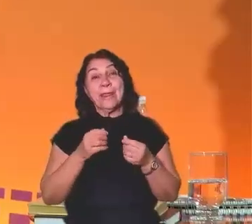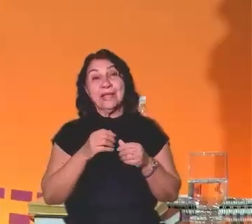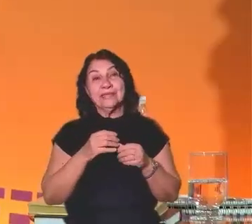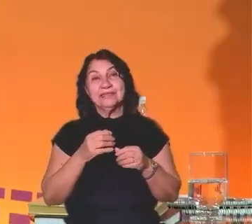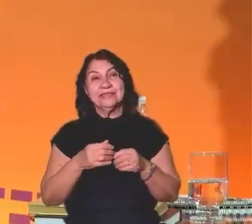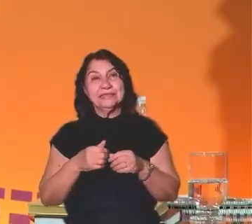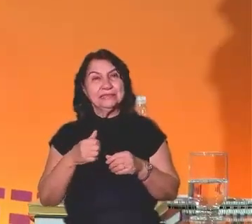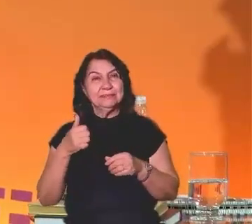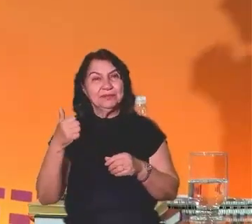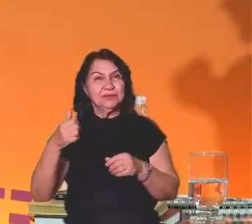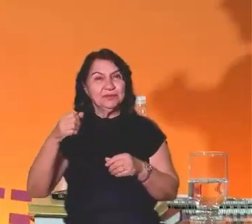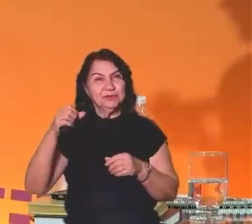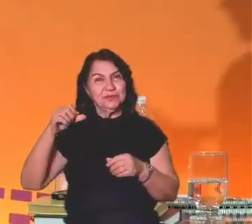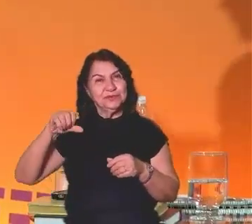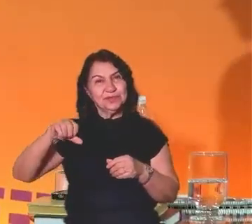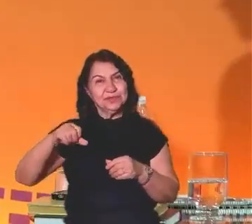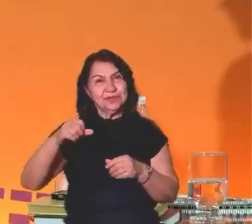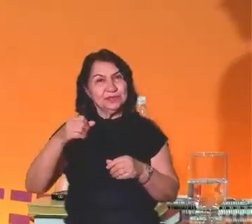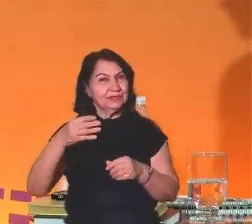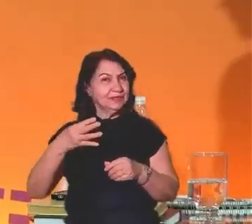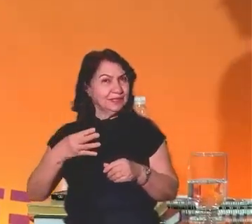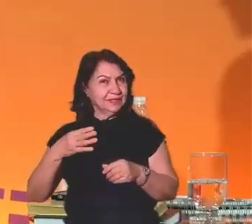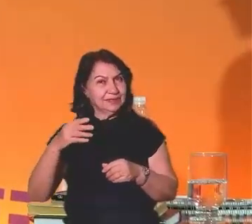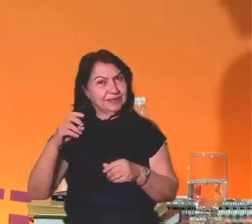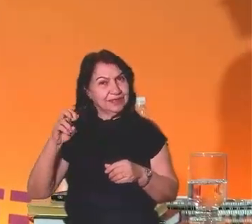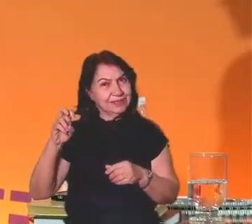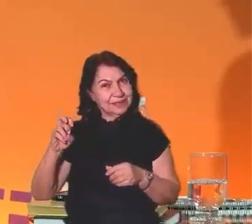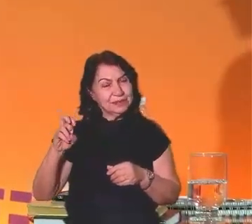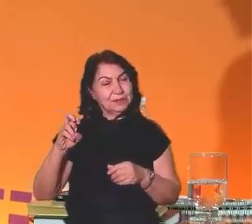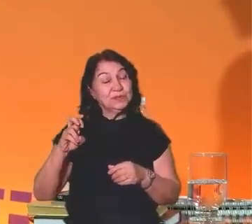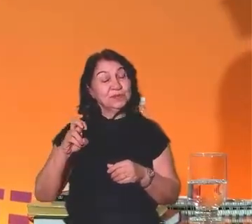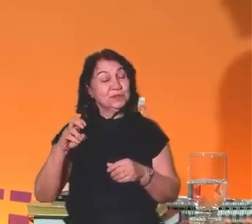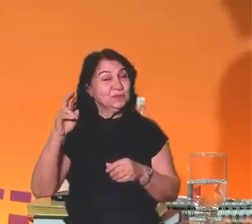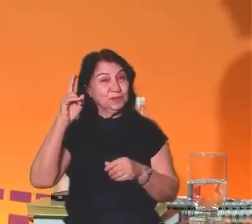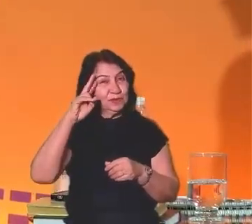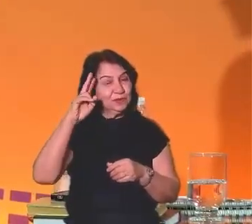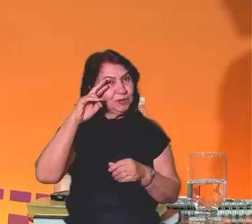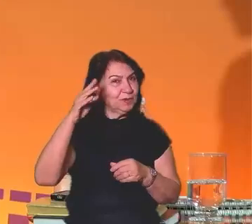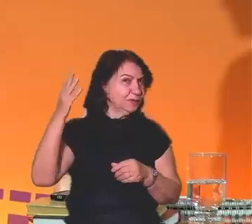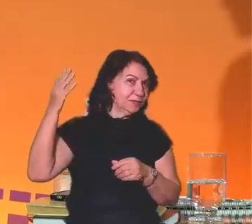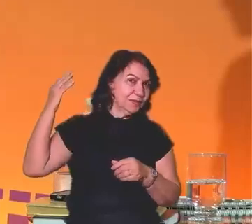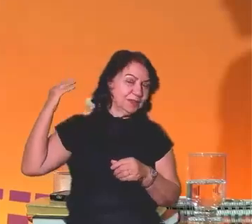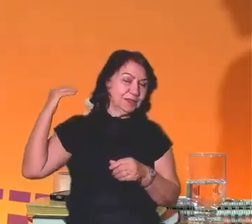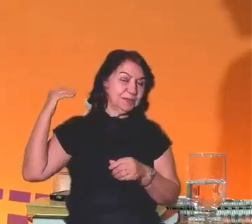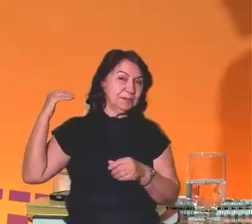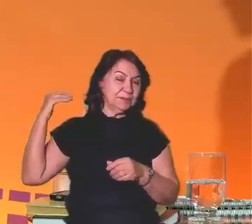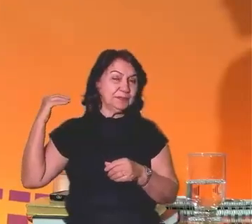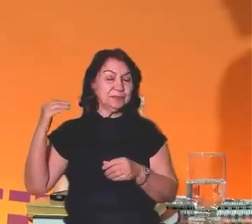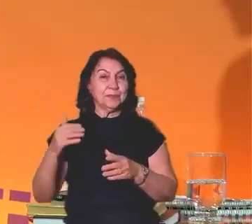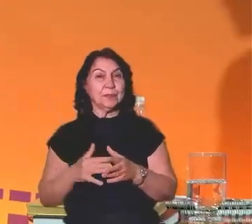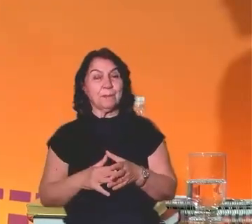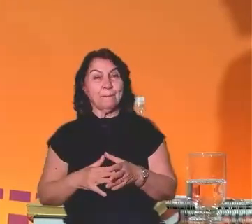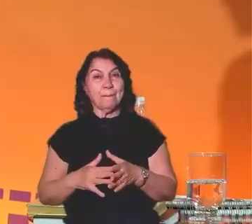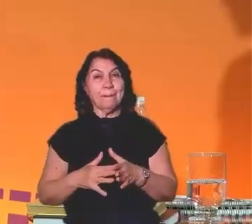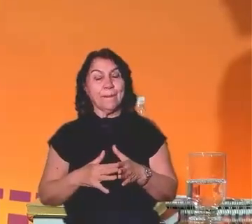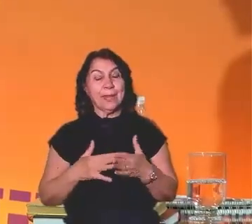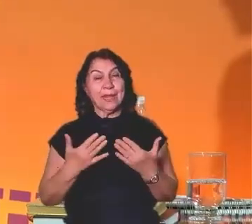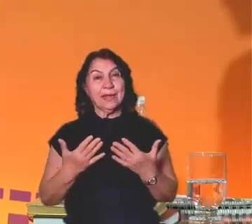em 1945, pegando na questão histórica, não foi à toa.